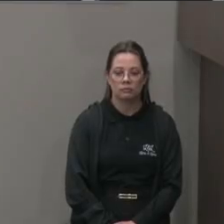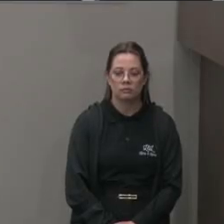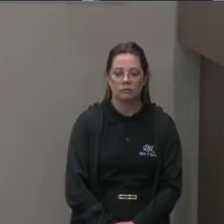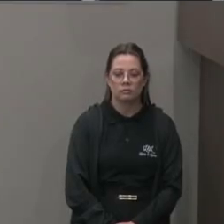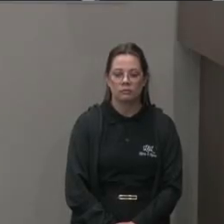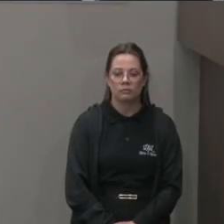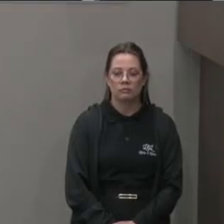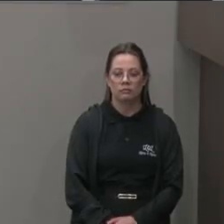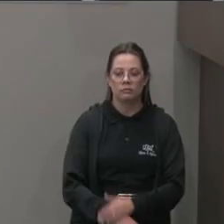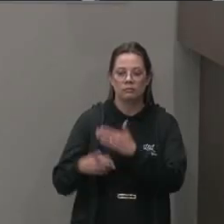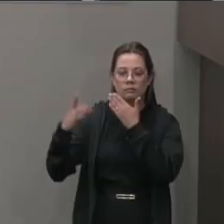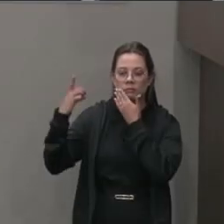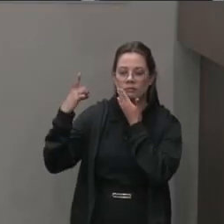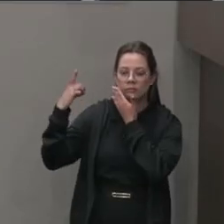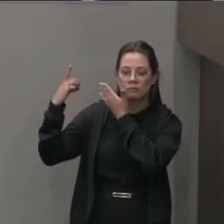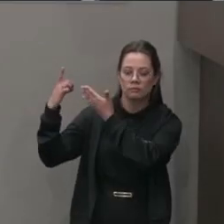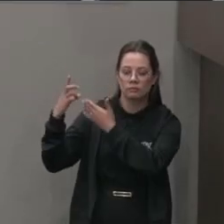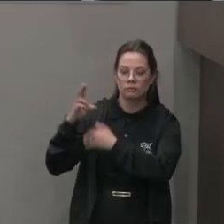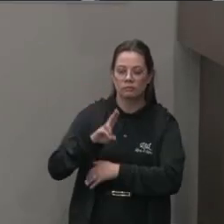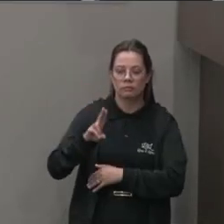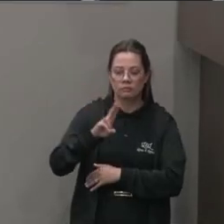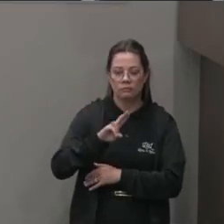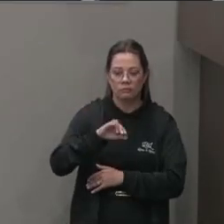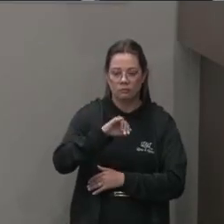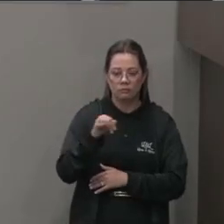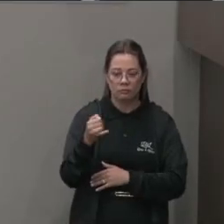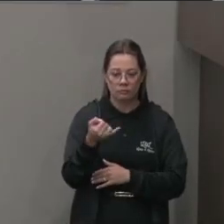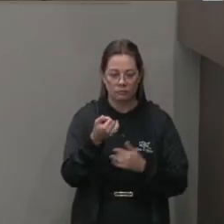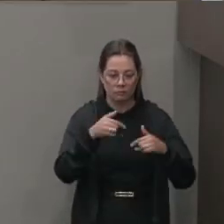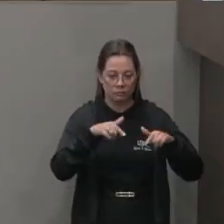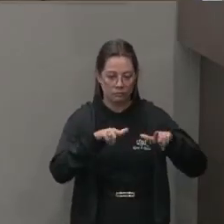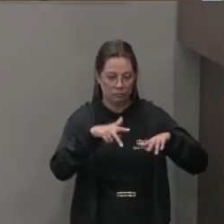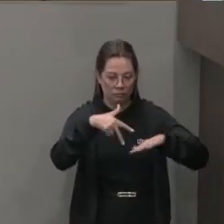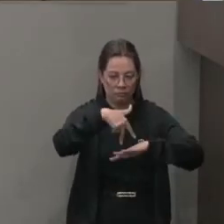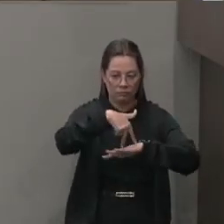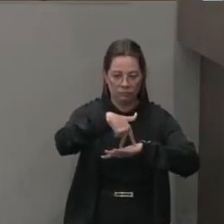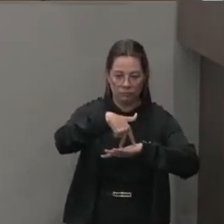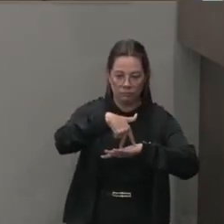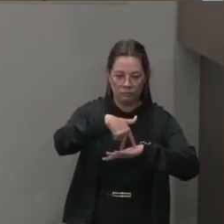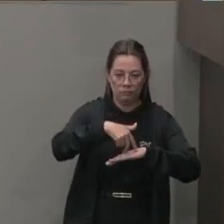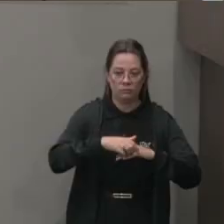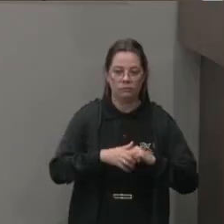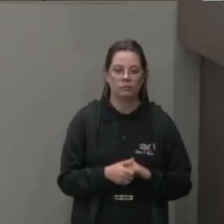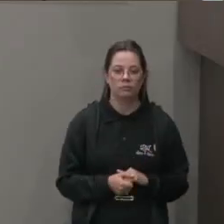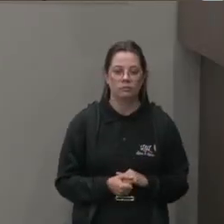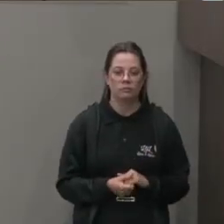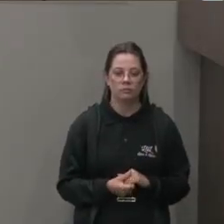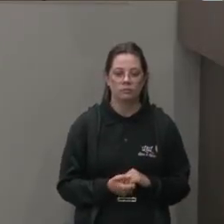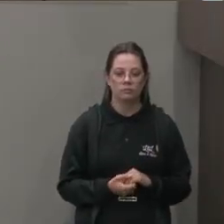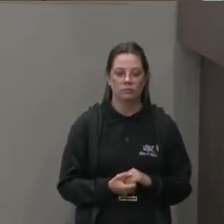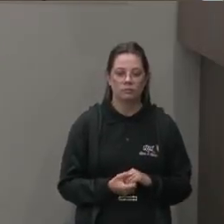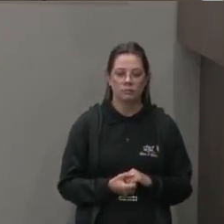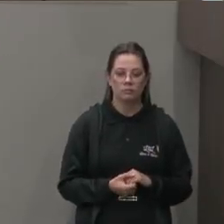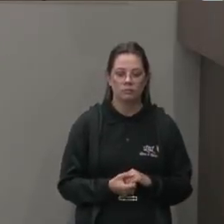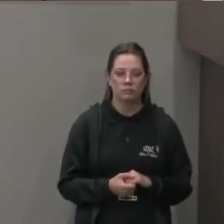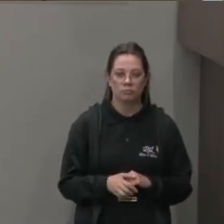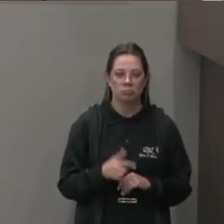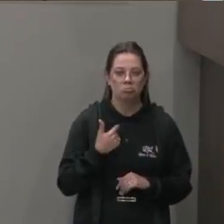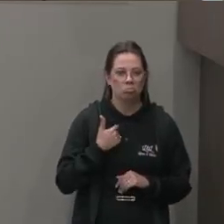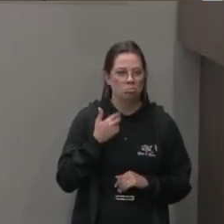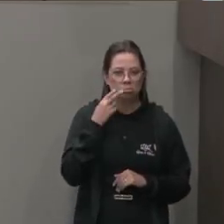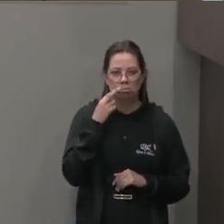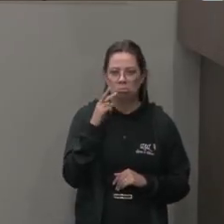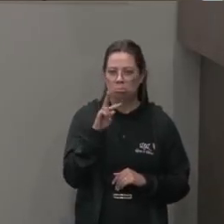Agradeço a Deus mais uma vez a oportunidade de ocupar essa tribuna. E assim, ó, eu não vejo